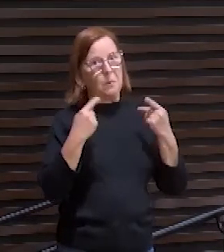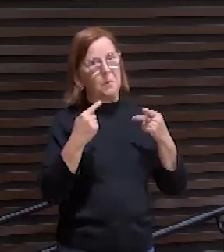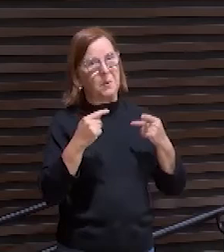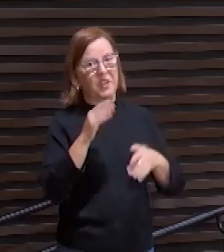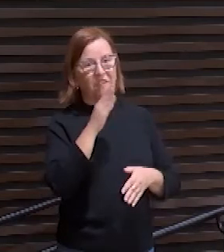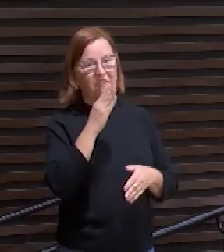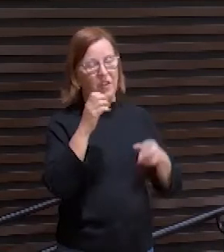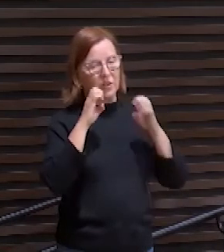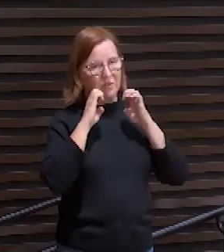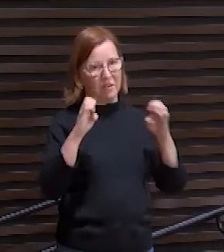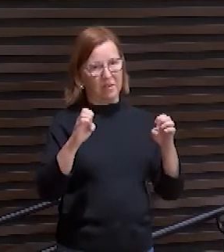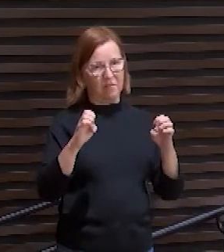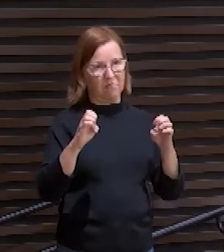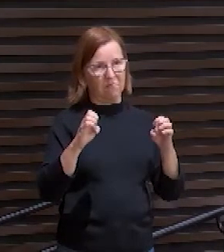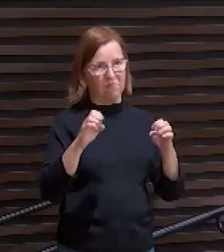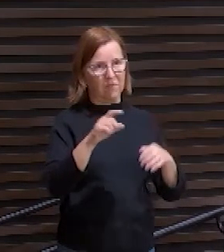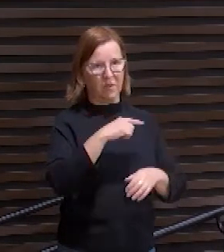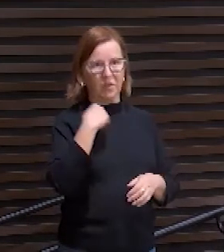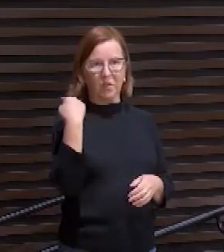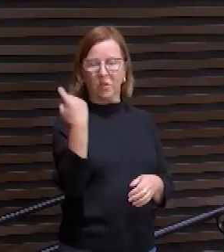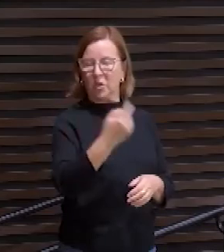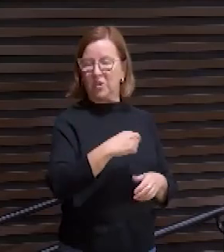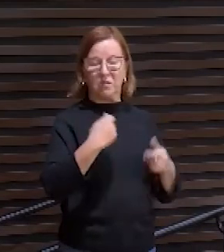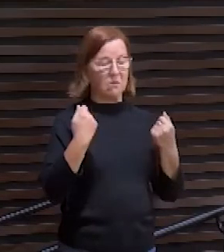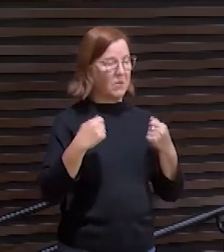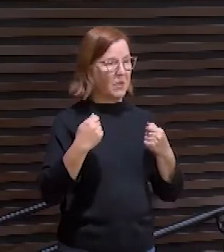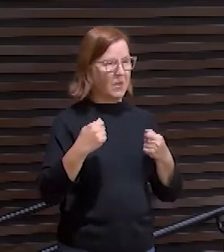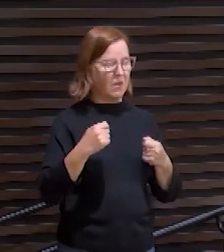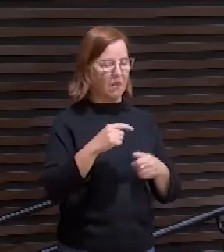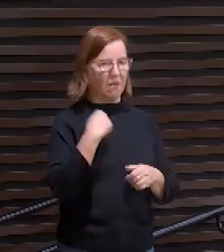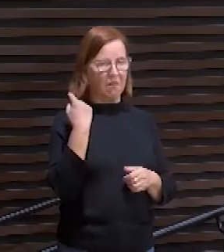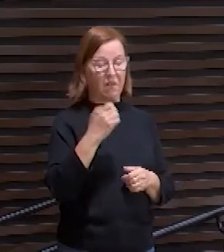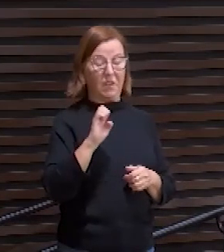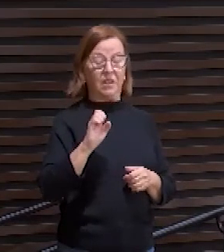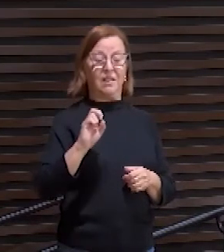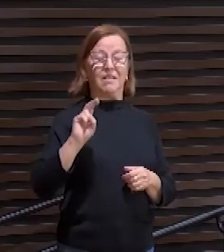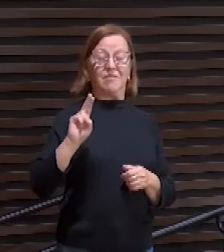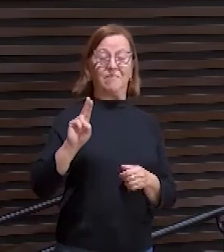E nós não precisamos ter o nosso ego